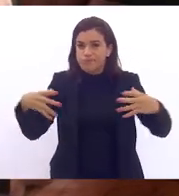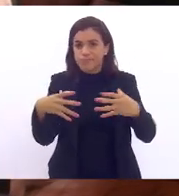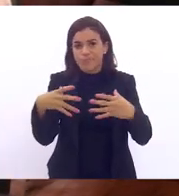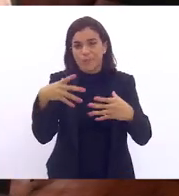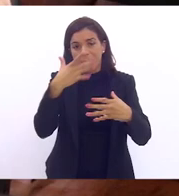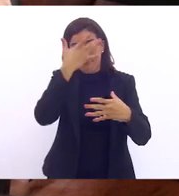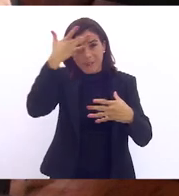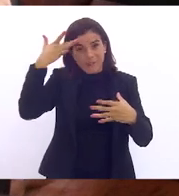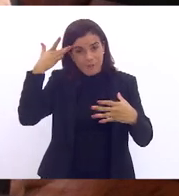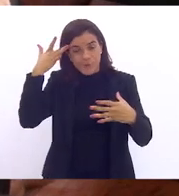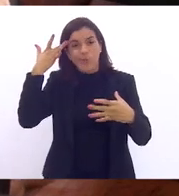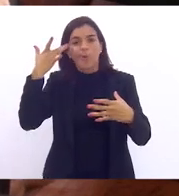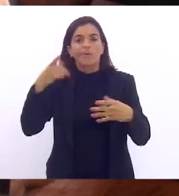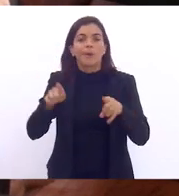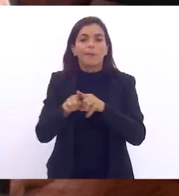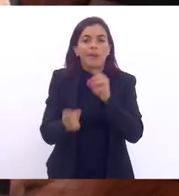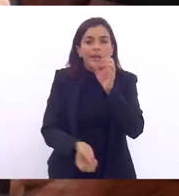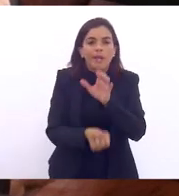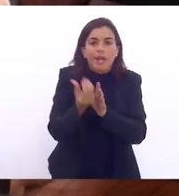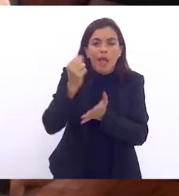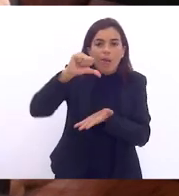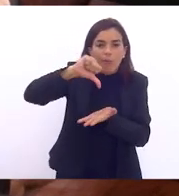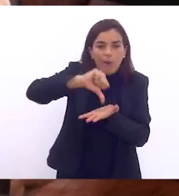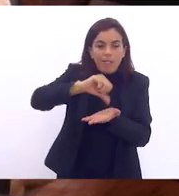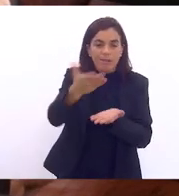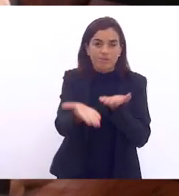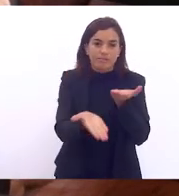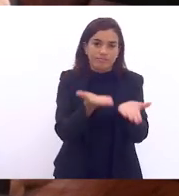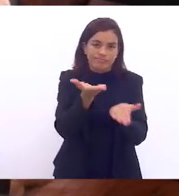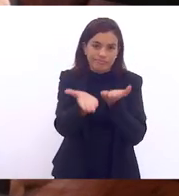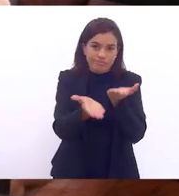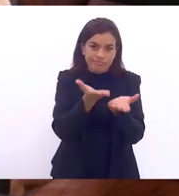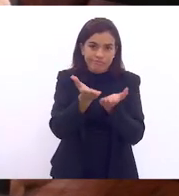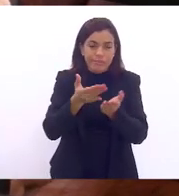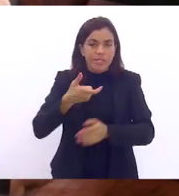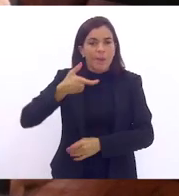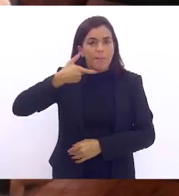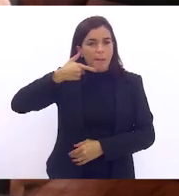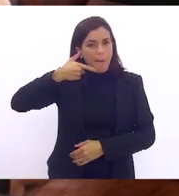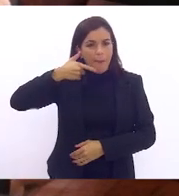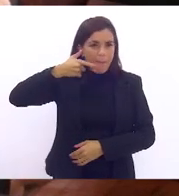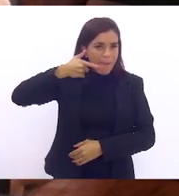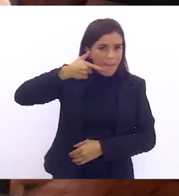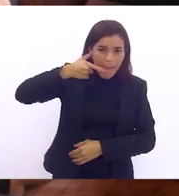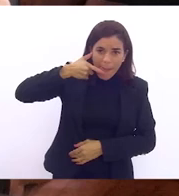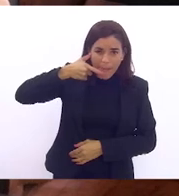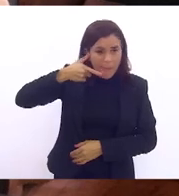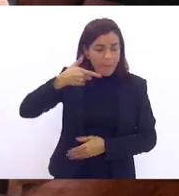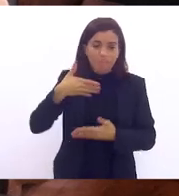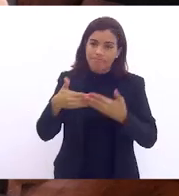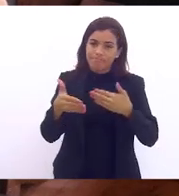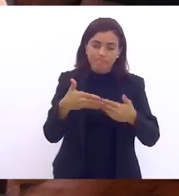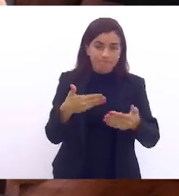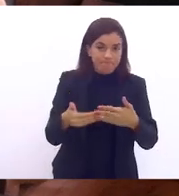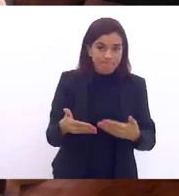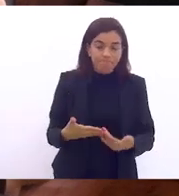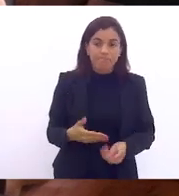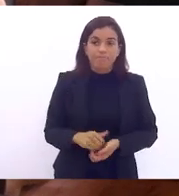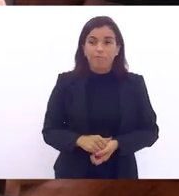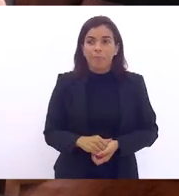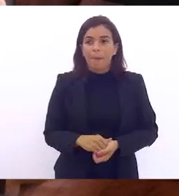esse esse canal aí de atendimento para vocês receberem essas demandas e